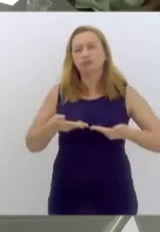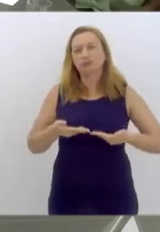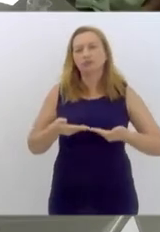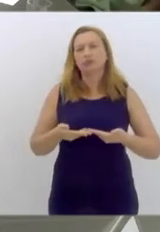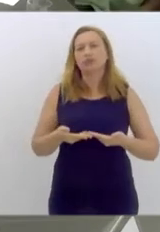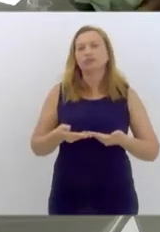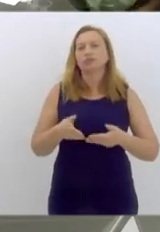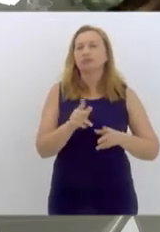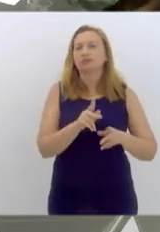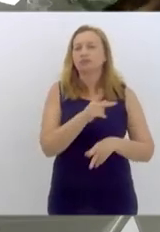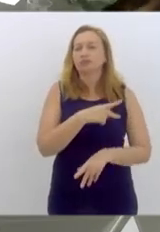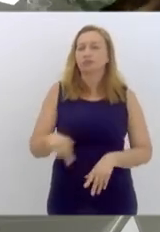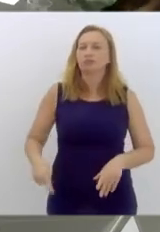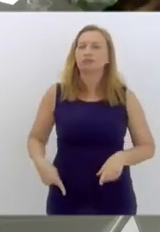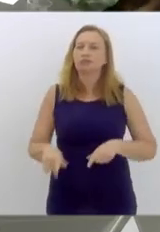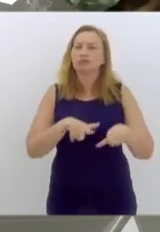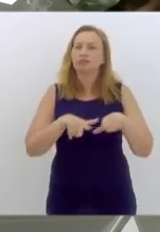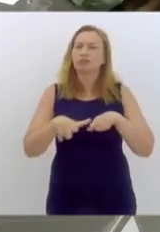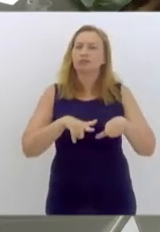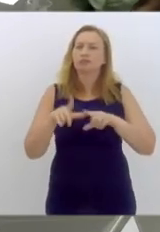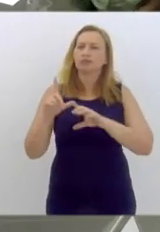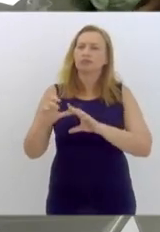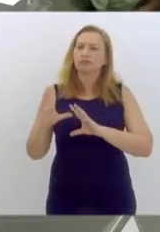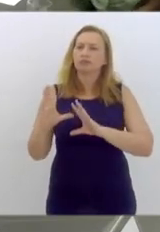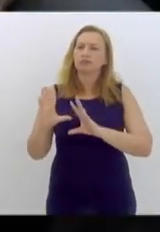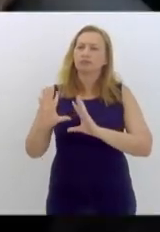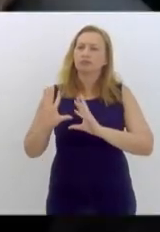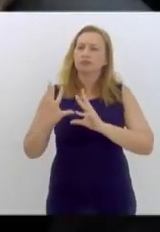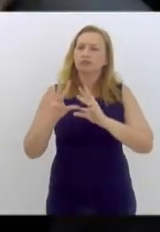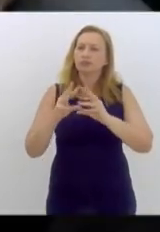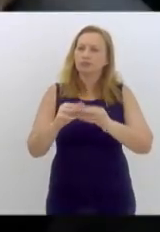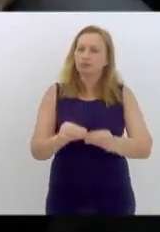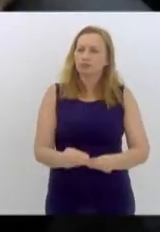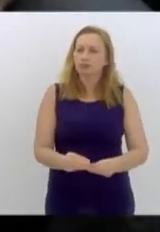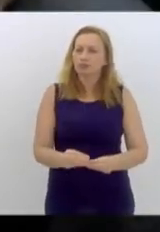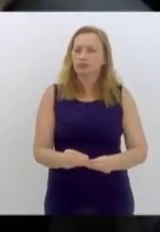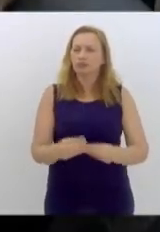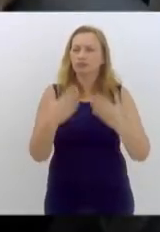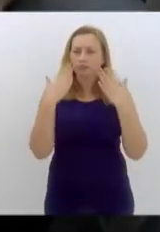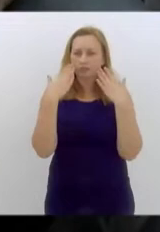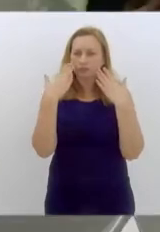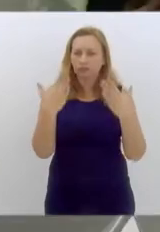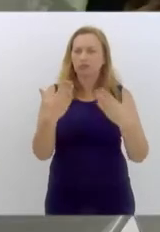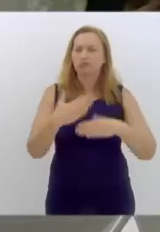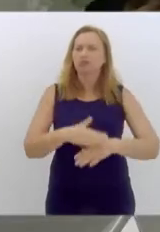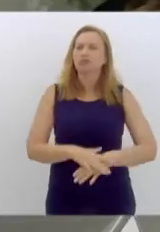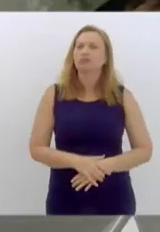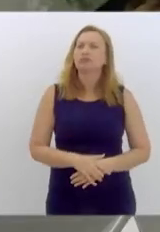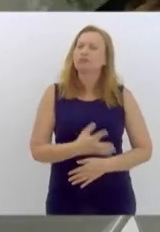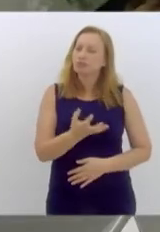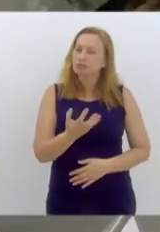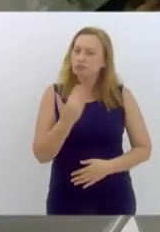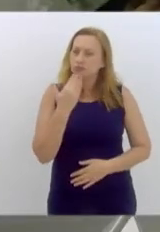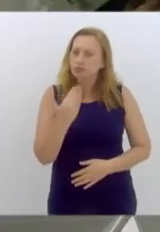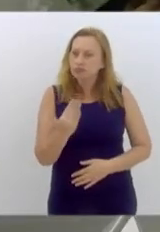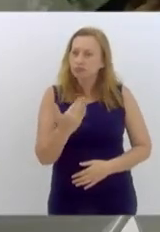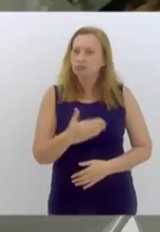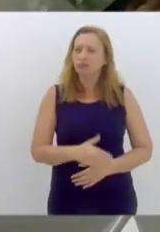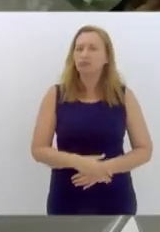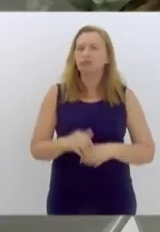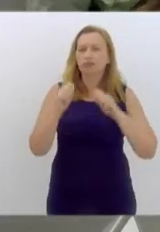trabalhos uma pequena exposição que eu queria pedir aí à